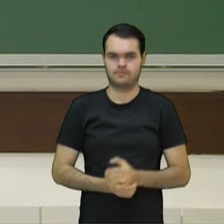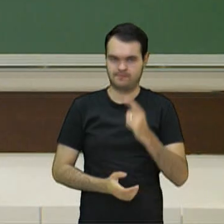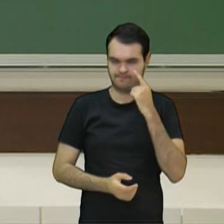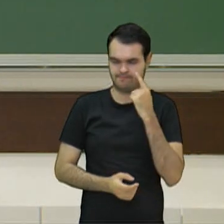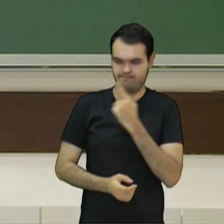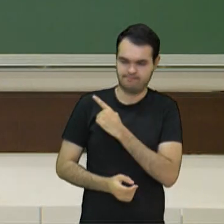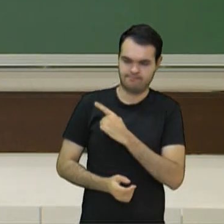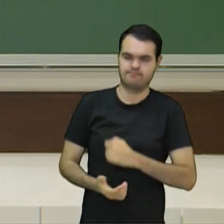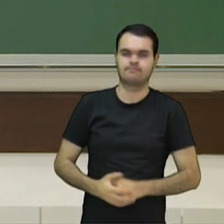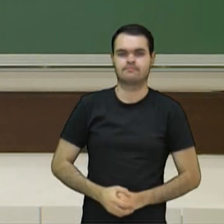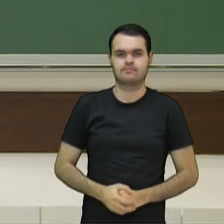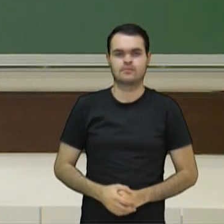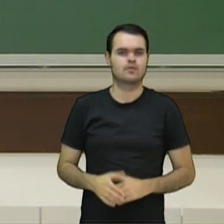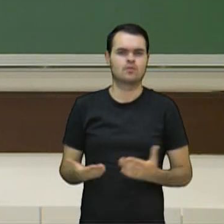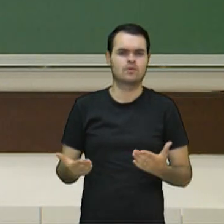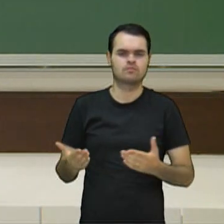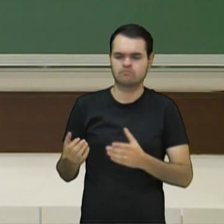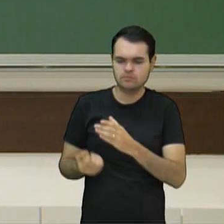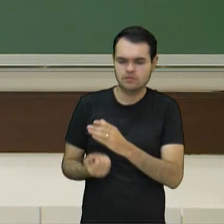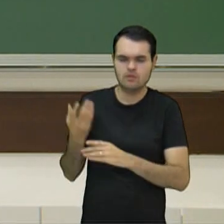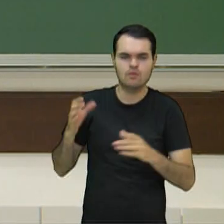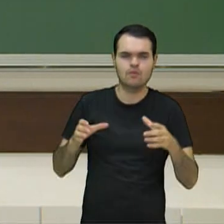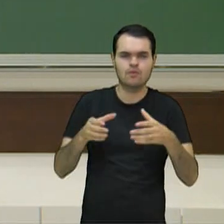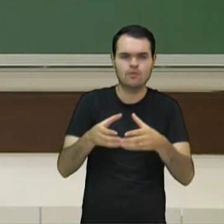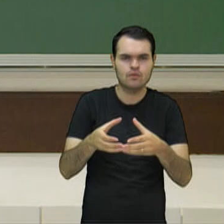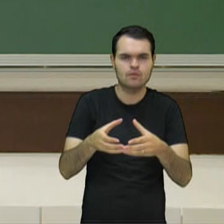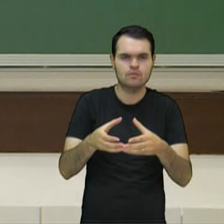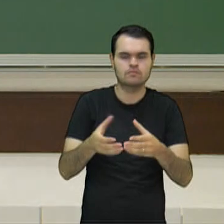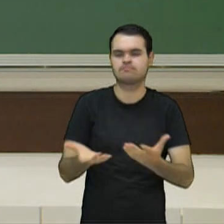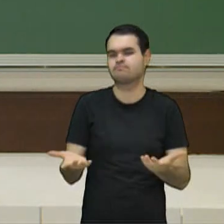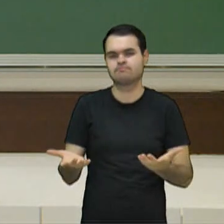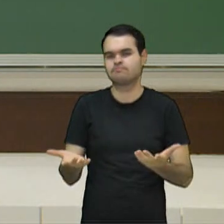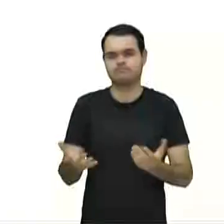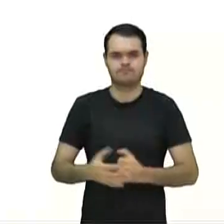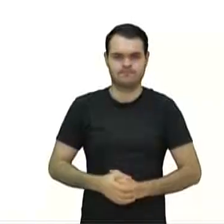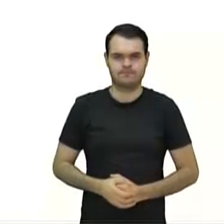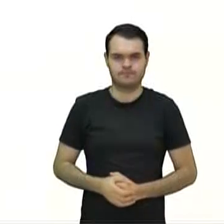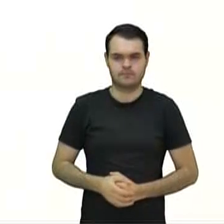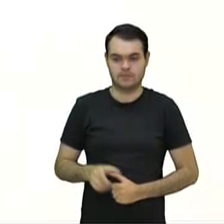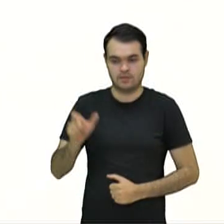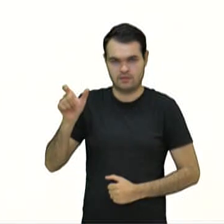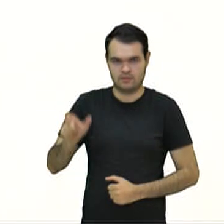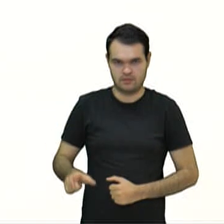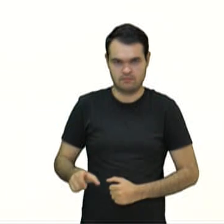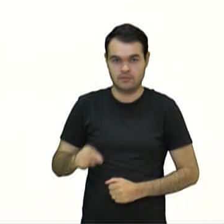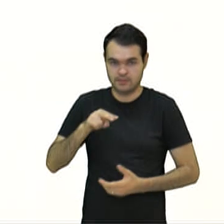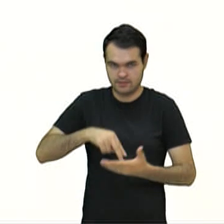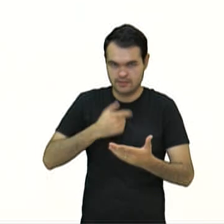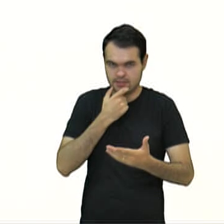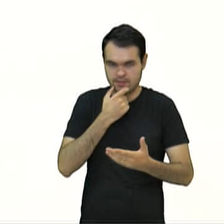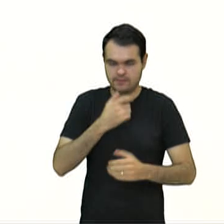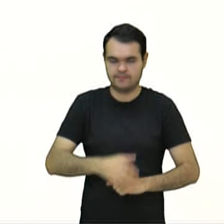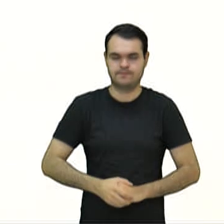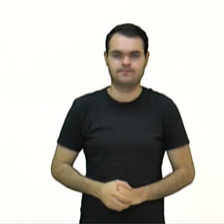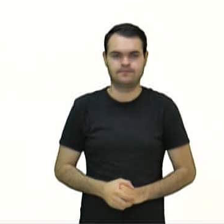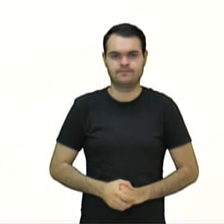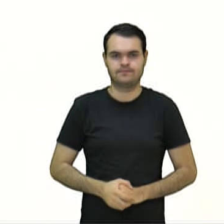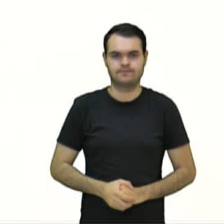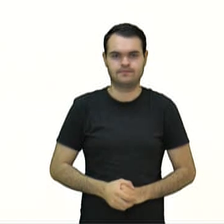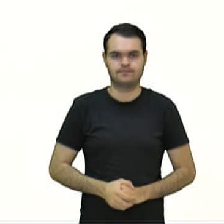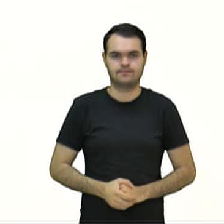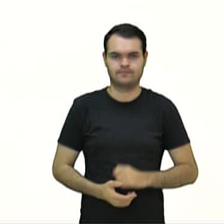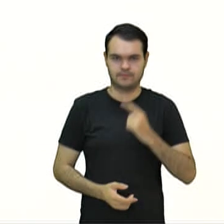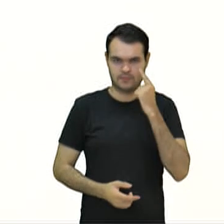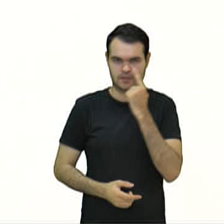Olha lá, pessoal. Quando John Lennon criou o grupo? Então, he created the group in